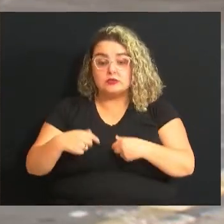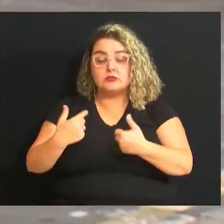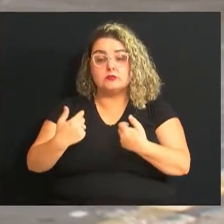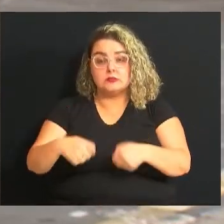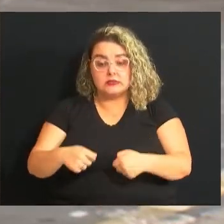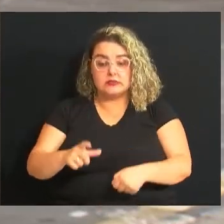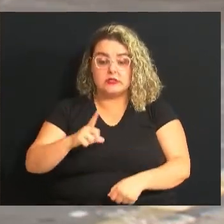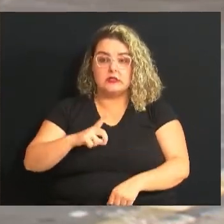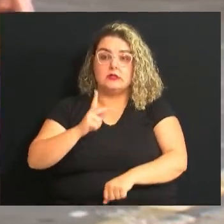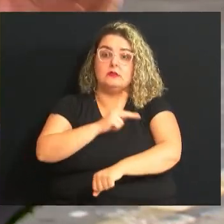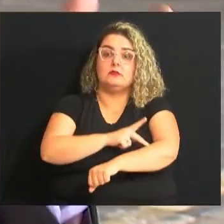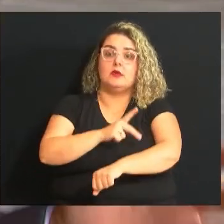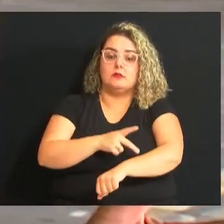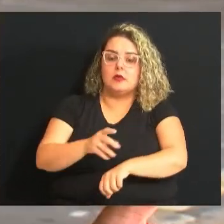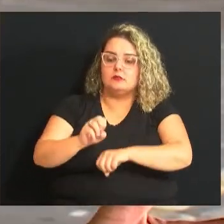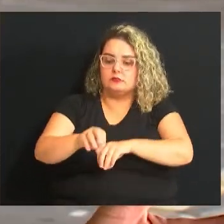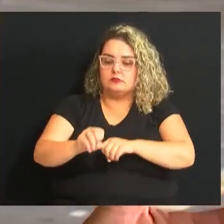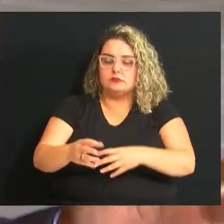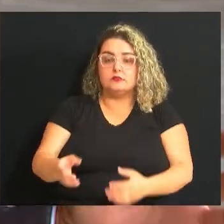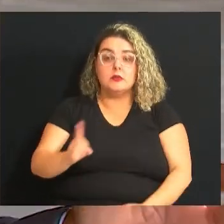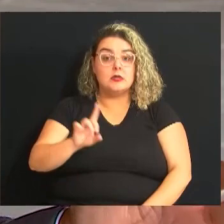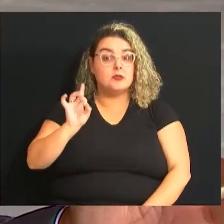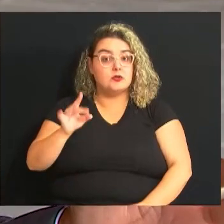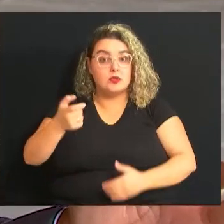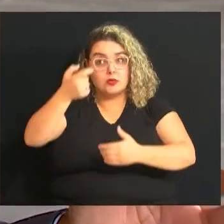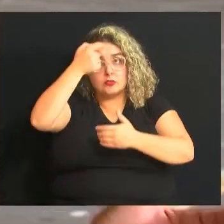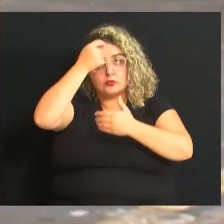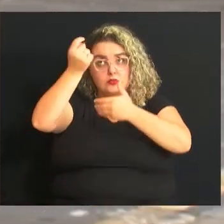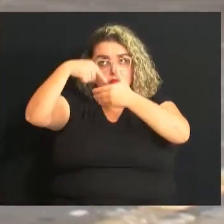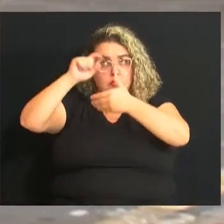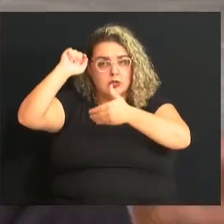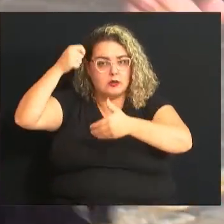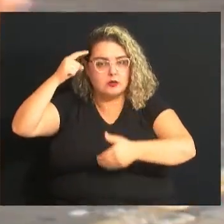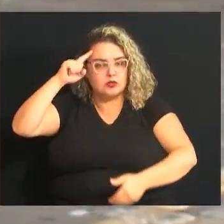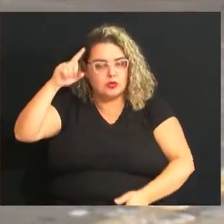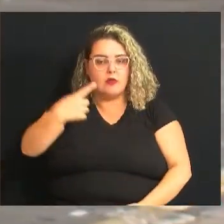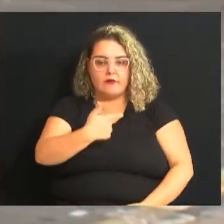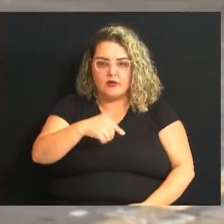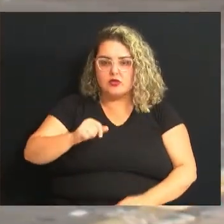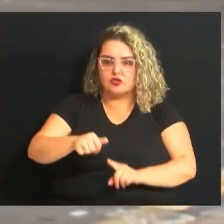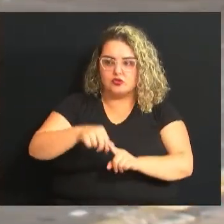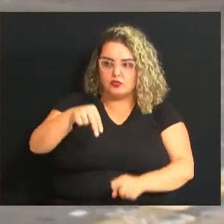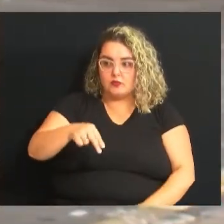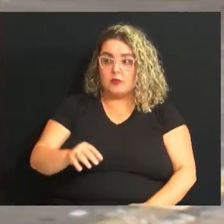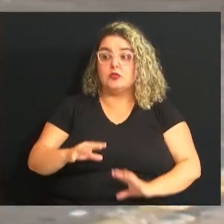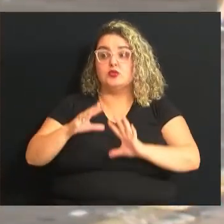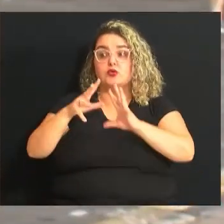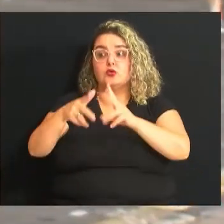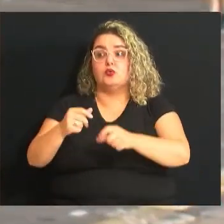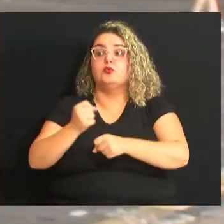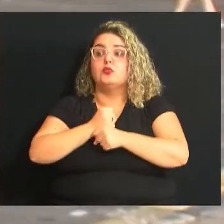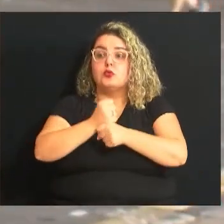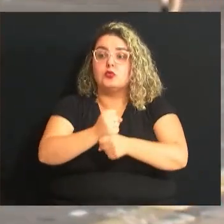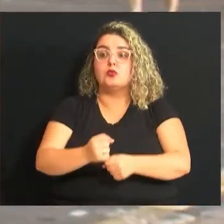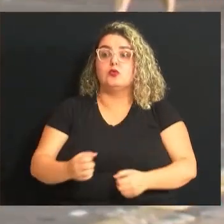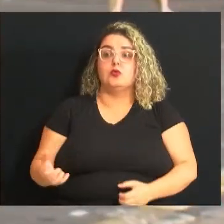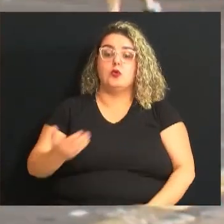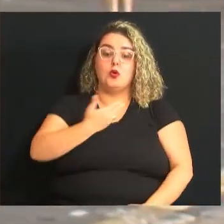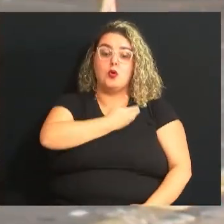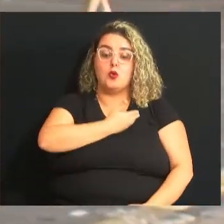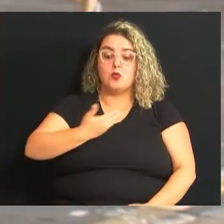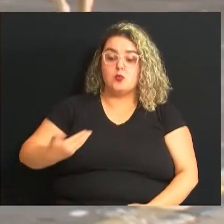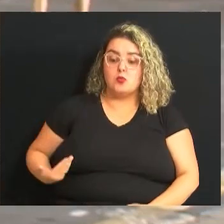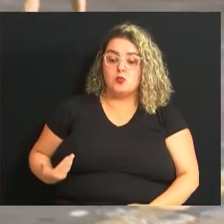educacional, que possibilite não só fazer essa reflexão no dia 20 de novembro, mas durante todo o ano estabelecer um conjunto de política